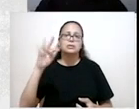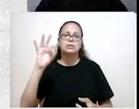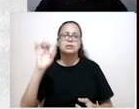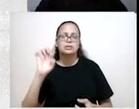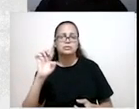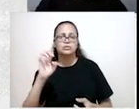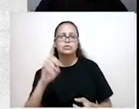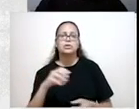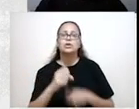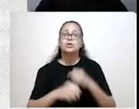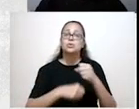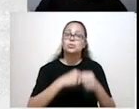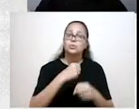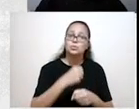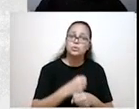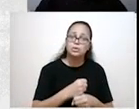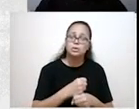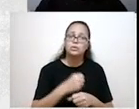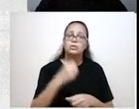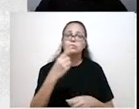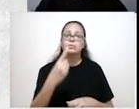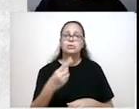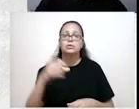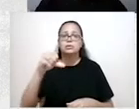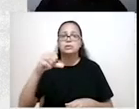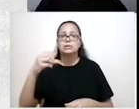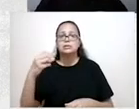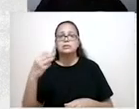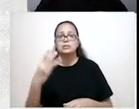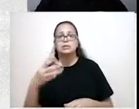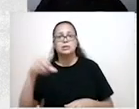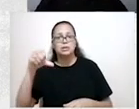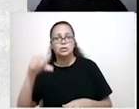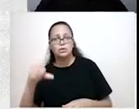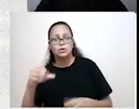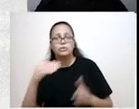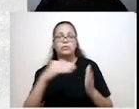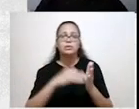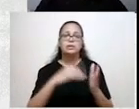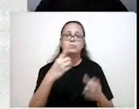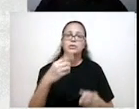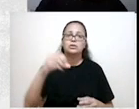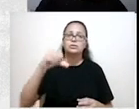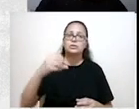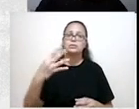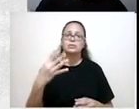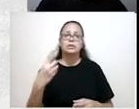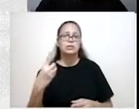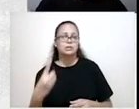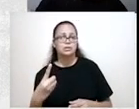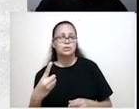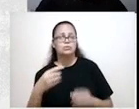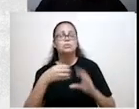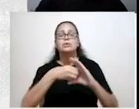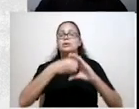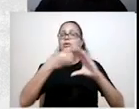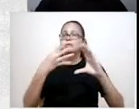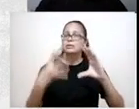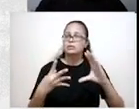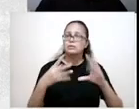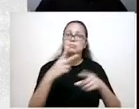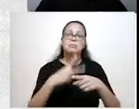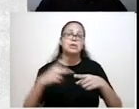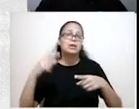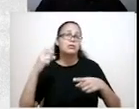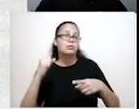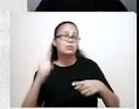1939 e 1941, então nesse período, a guerra caracterizou-se pelas seguidas vitórias dos países